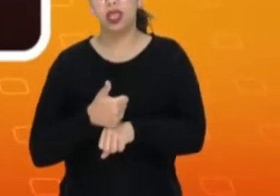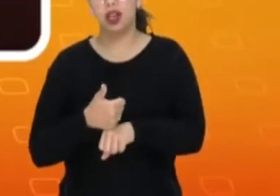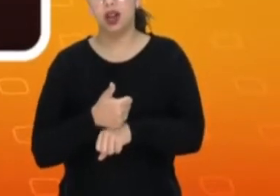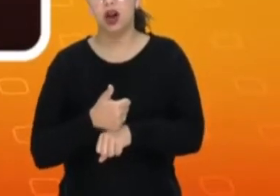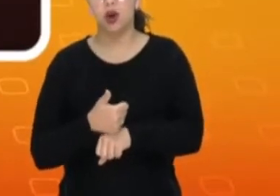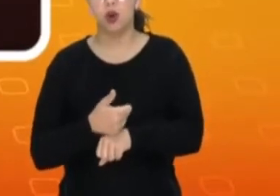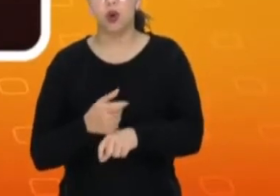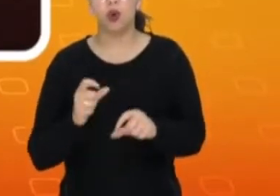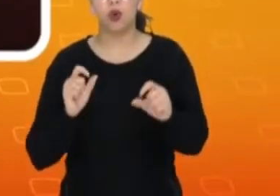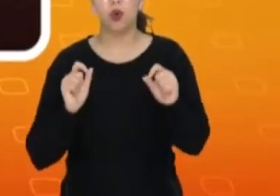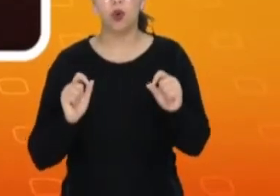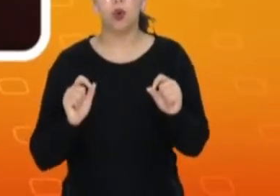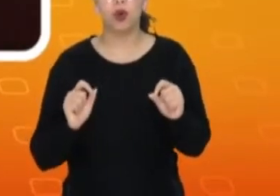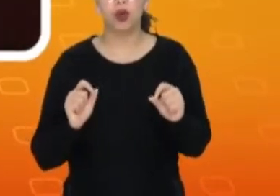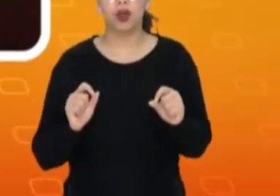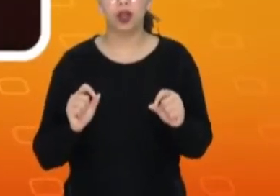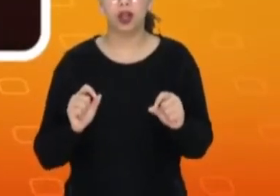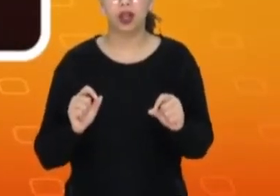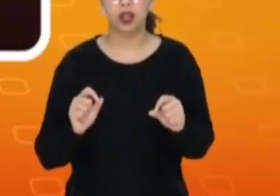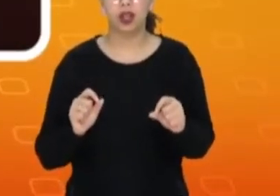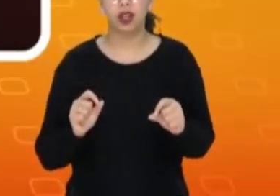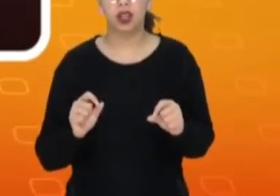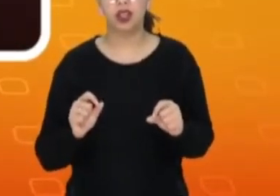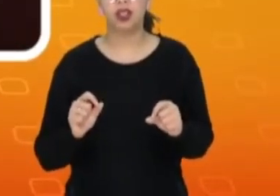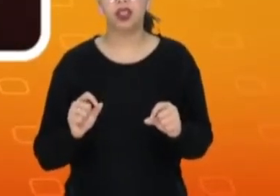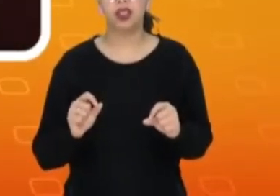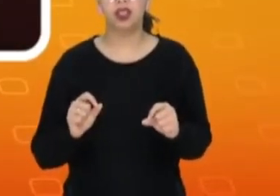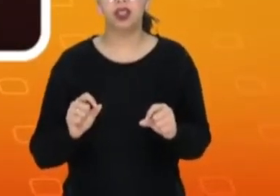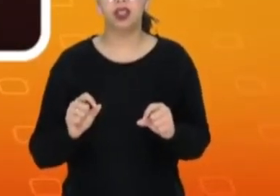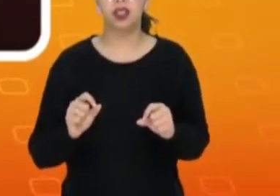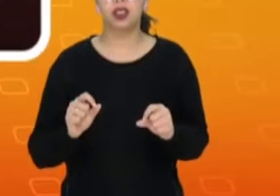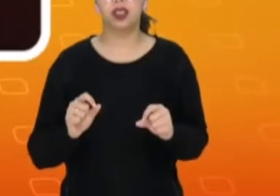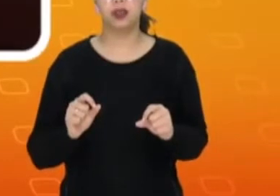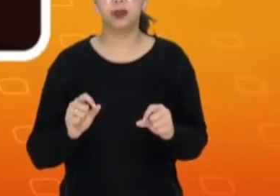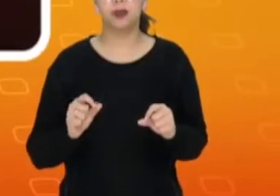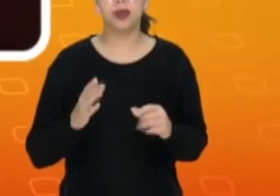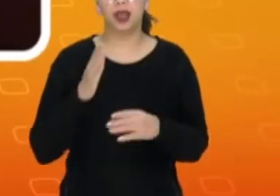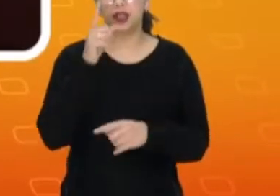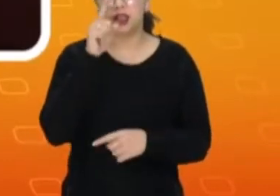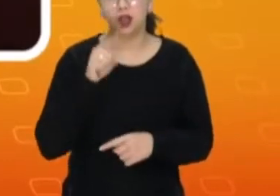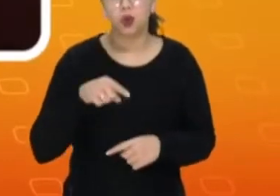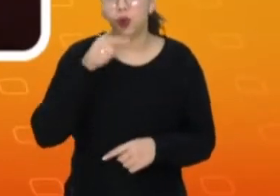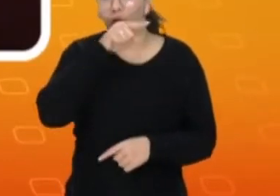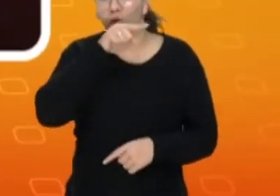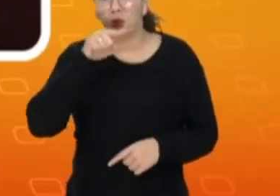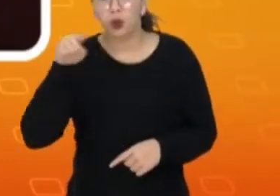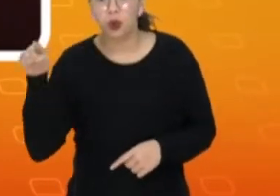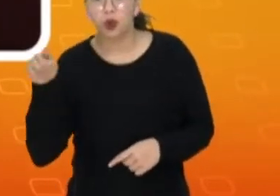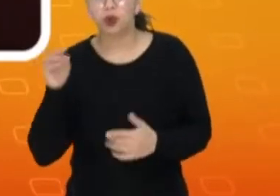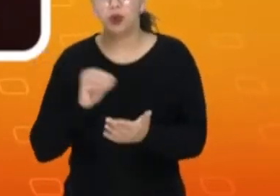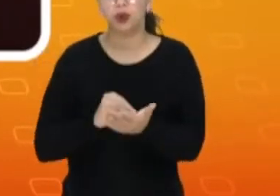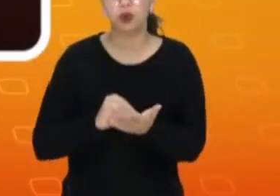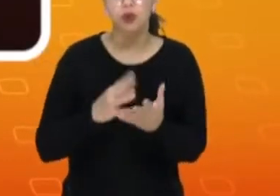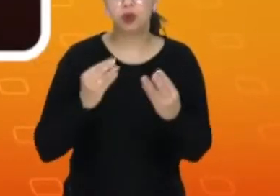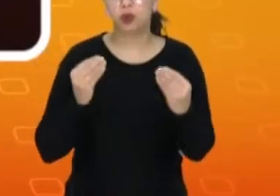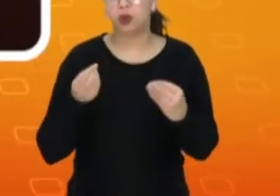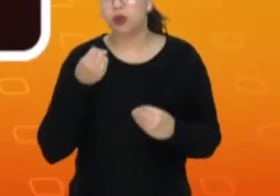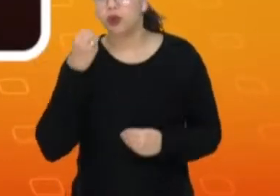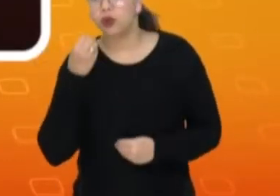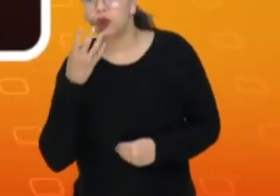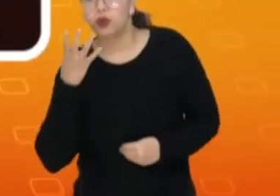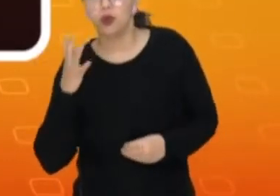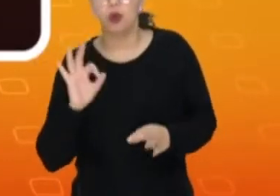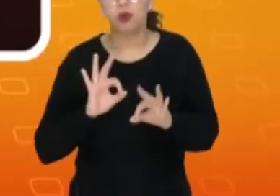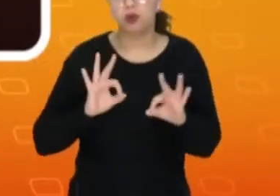o profissional em forma de T. Então você, na perna do T ali, você vai ter o que você de fato é muito bom e sabe fazer perfeitamente bem, e vai ser o cara que